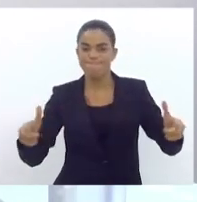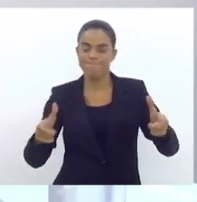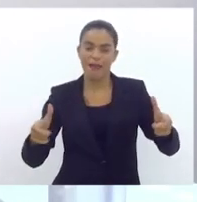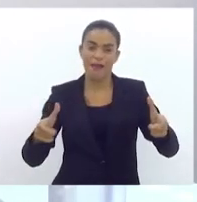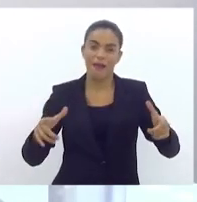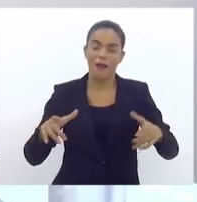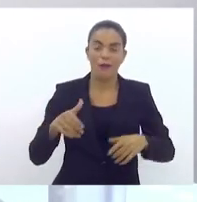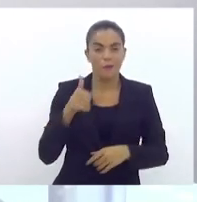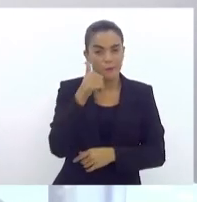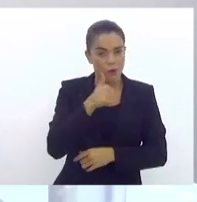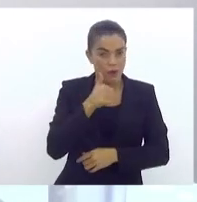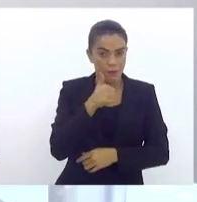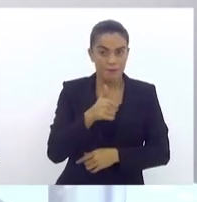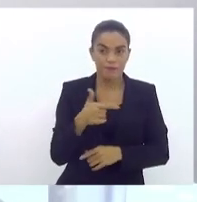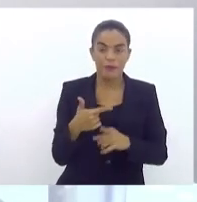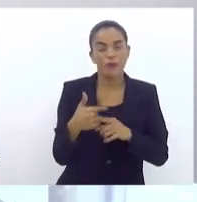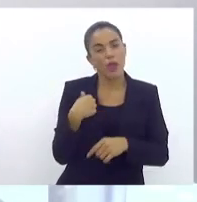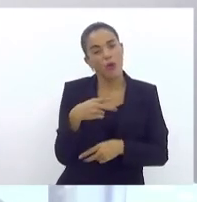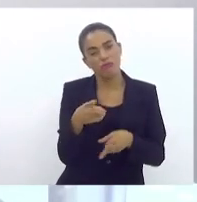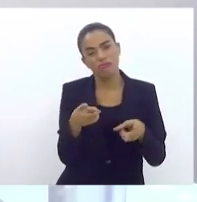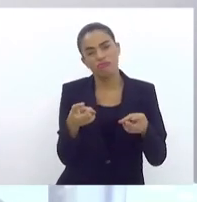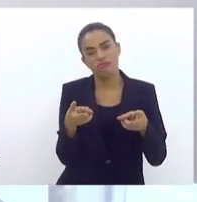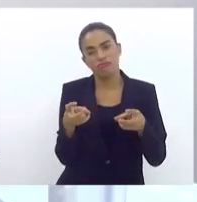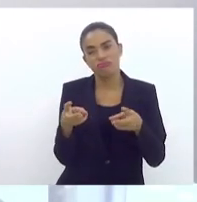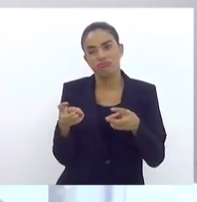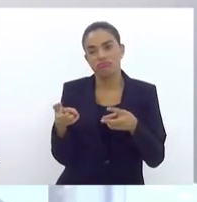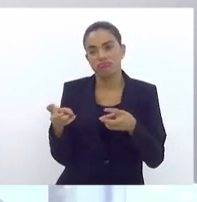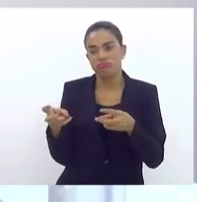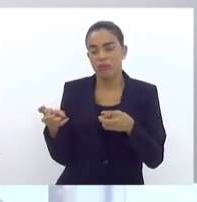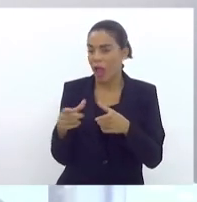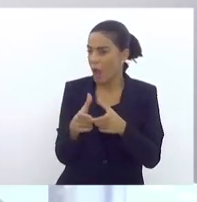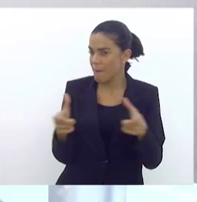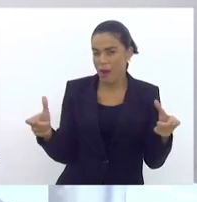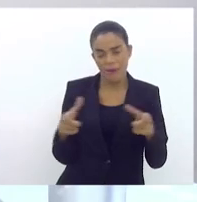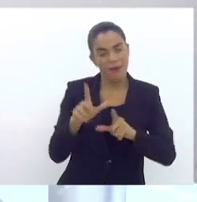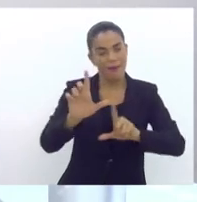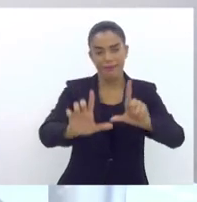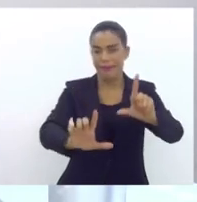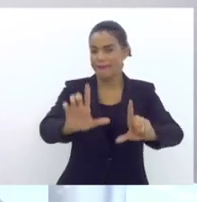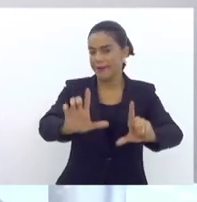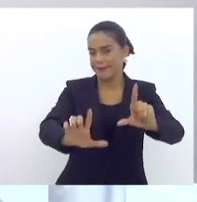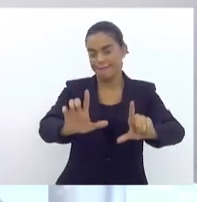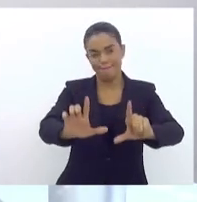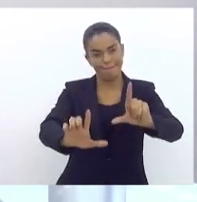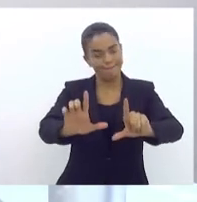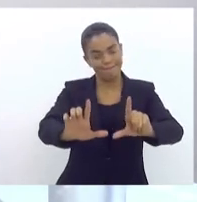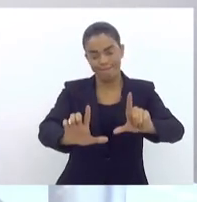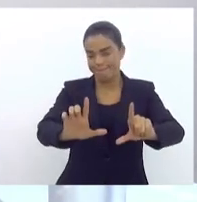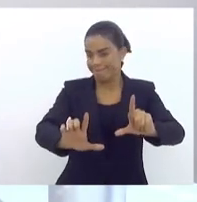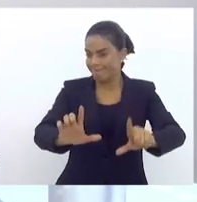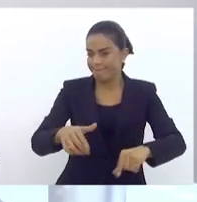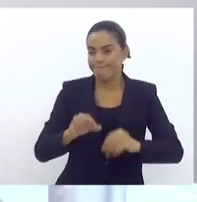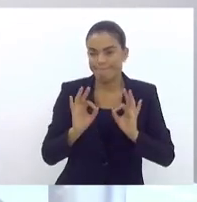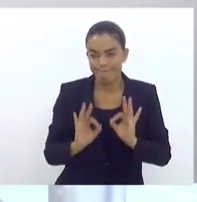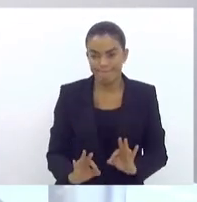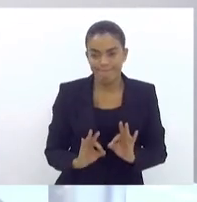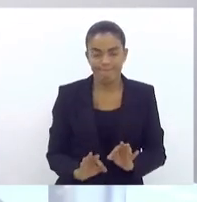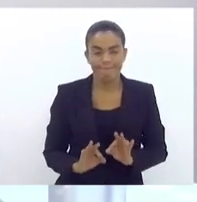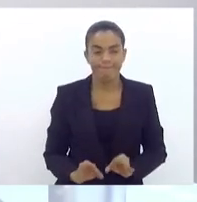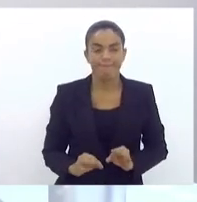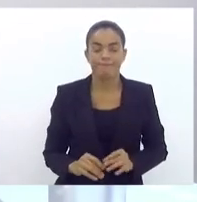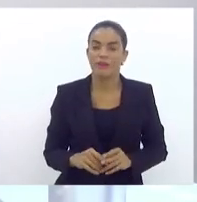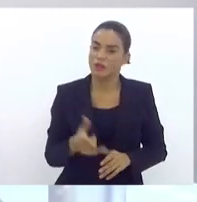maior né porque eu tenho um observado isso a massa mesmo é a TV que a gente consegue eu acho que a gente consegue aí